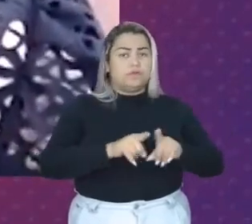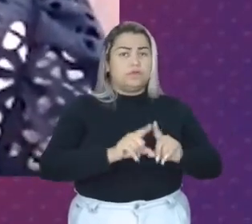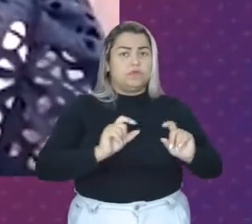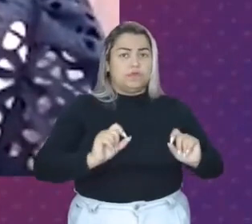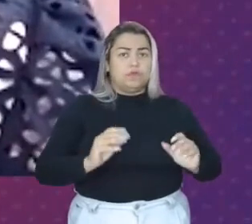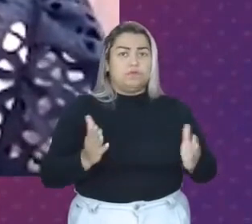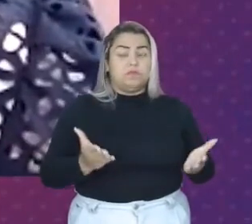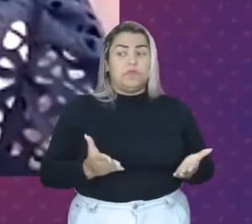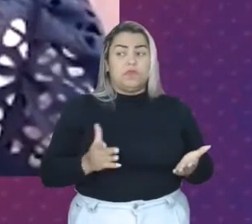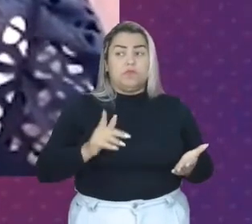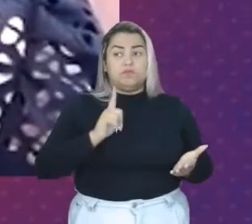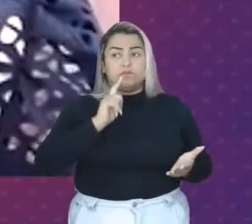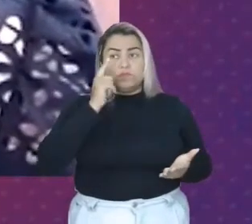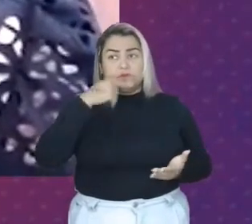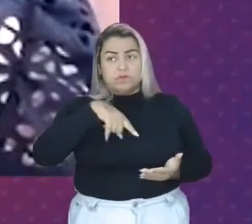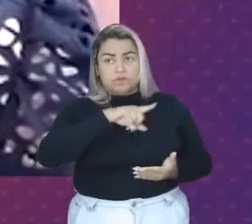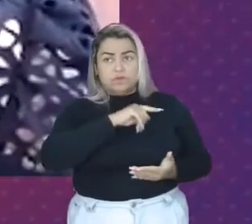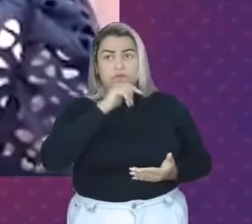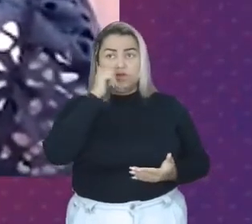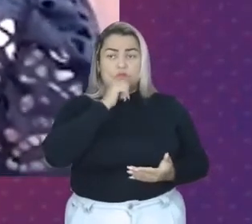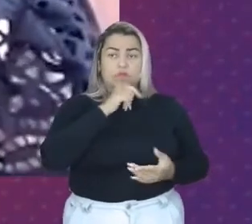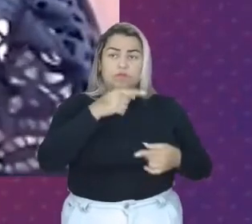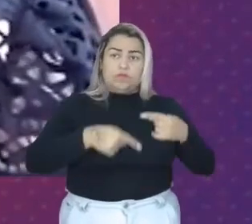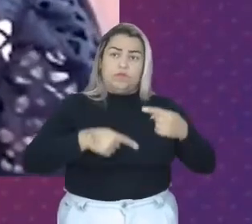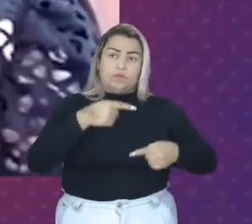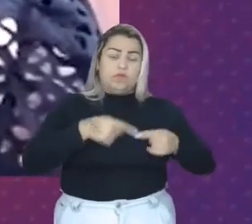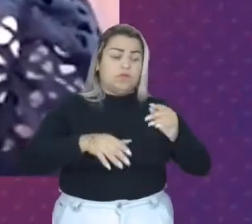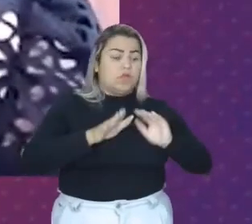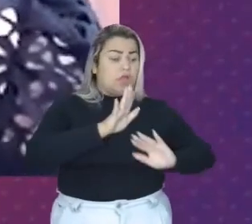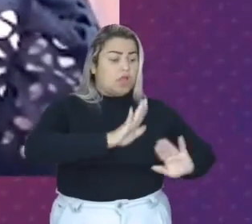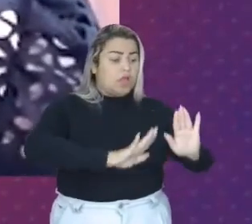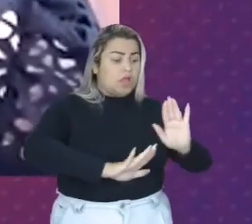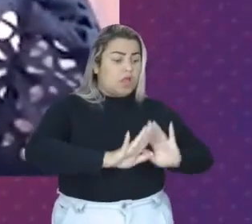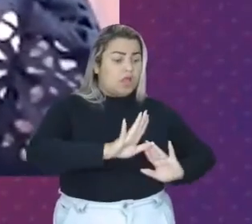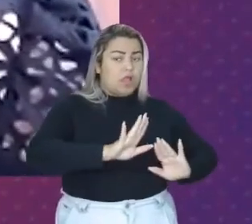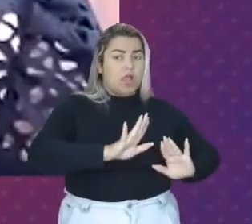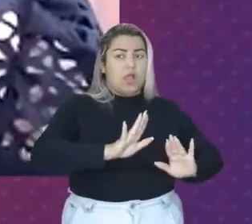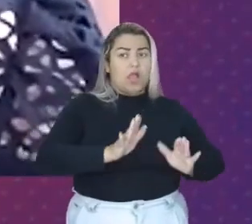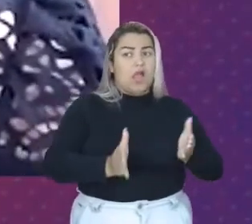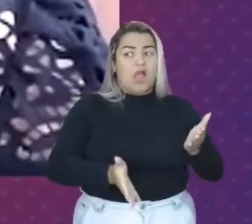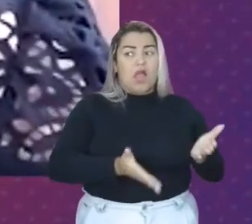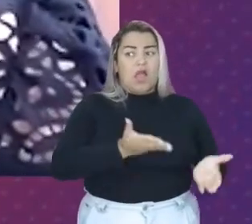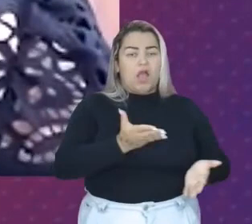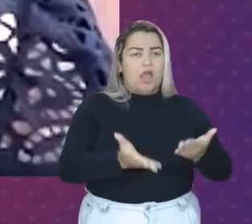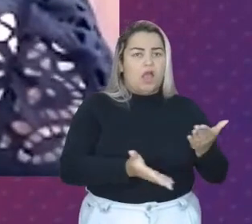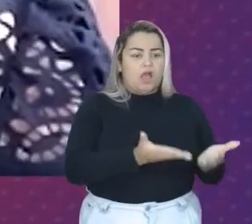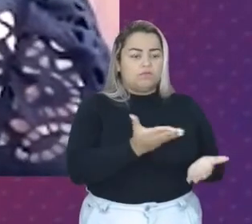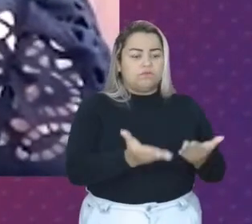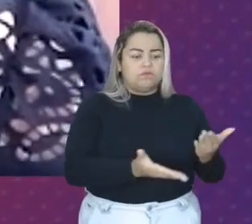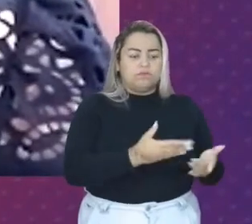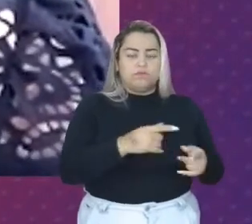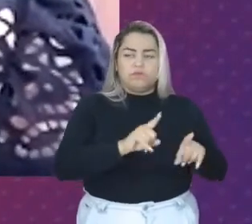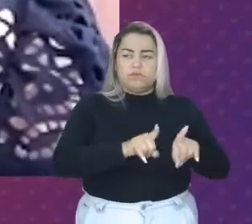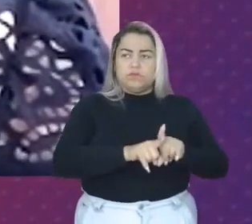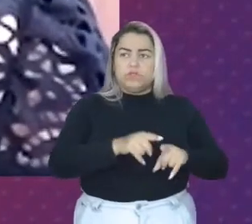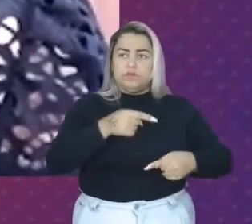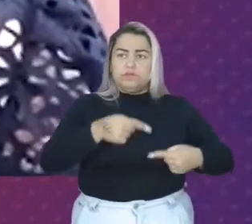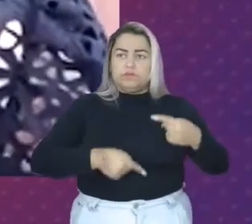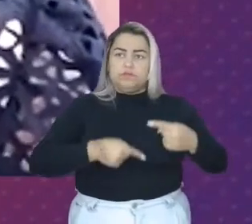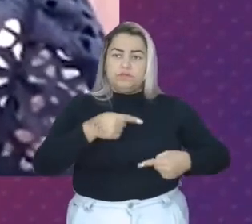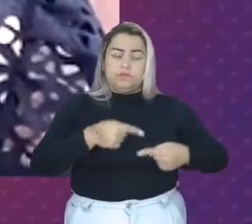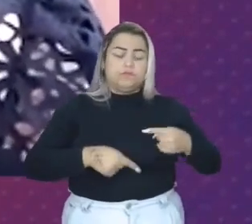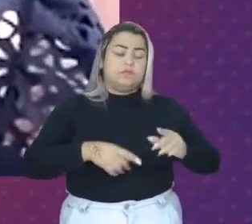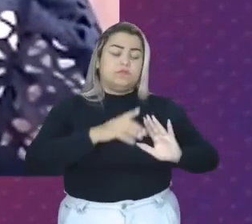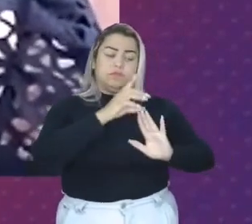para nós mulheres. A questão da política do cuidado, que é uma política que tem um